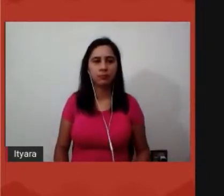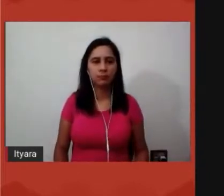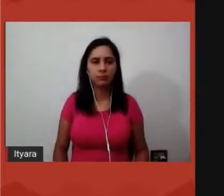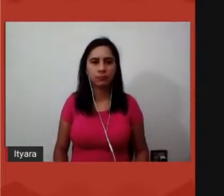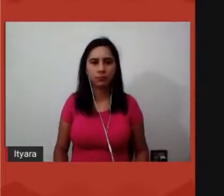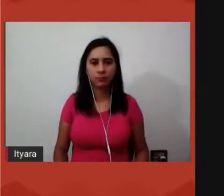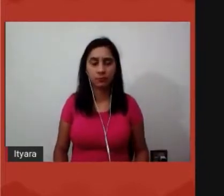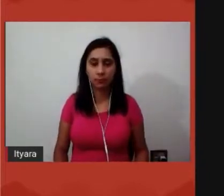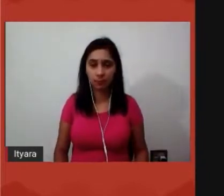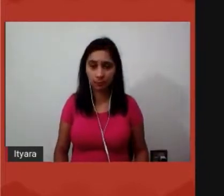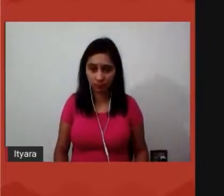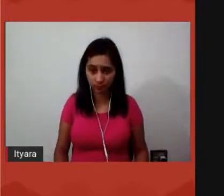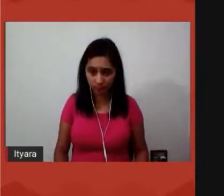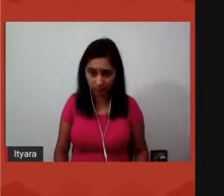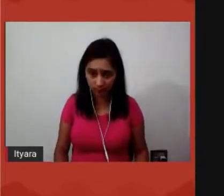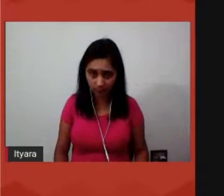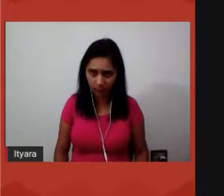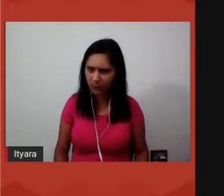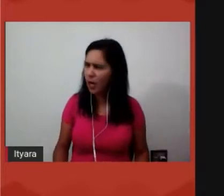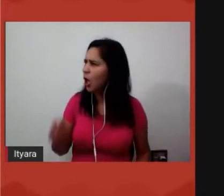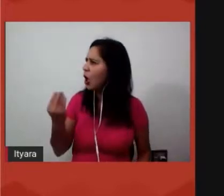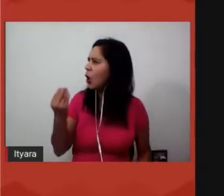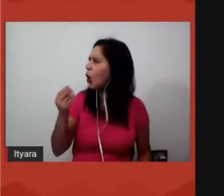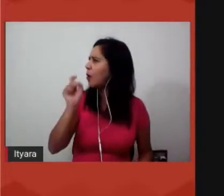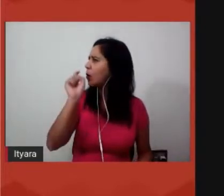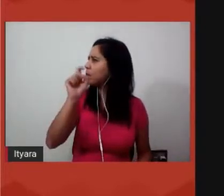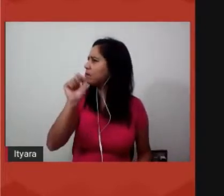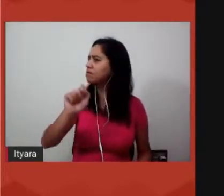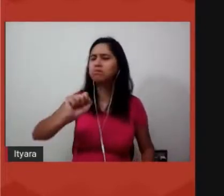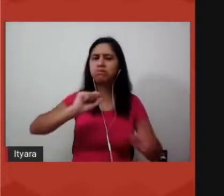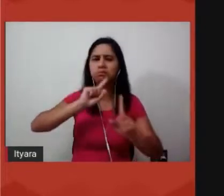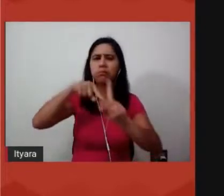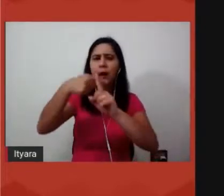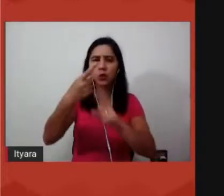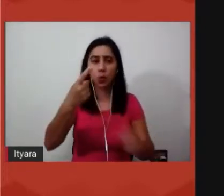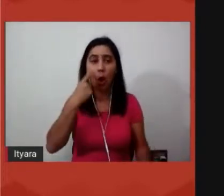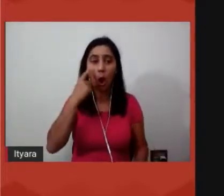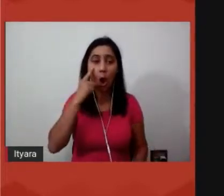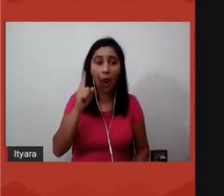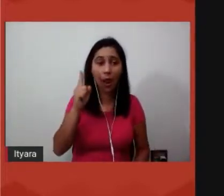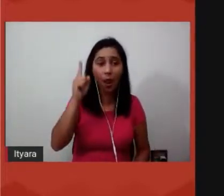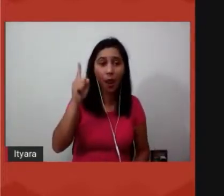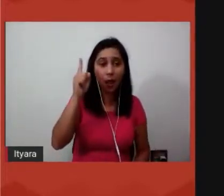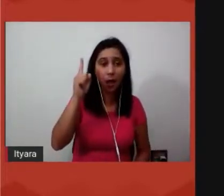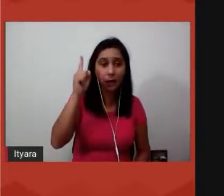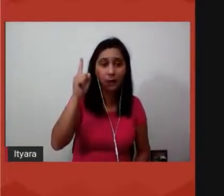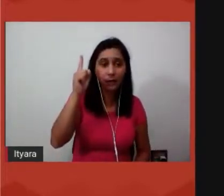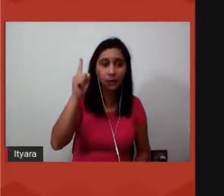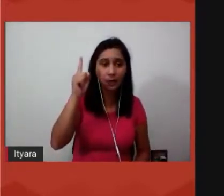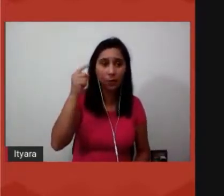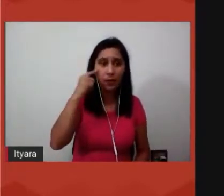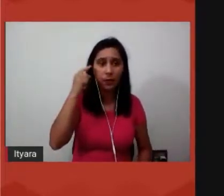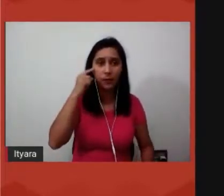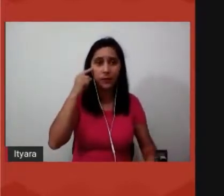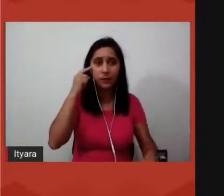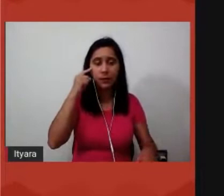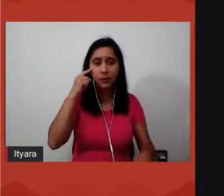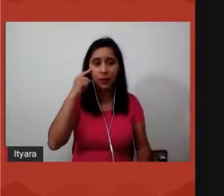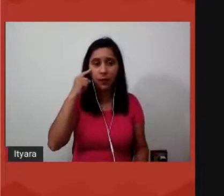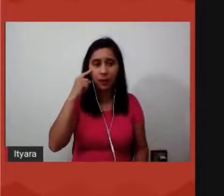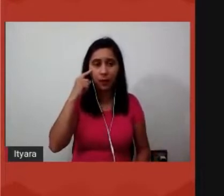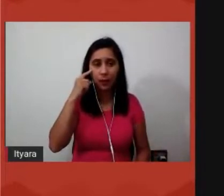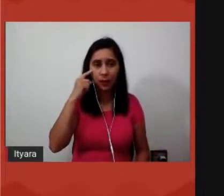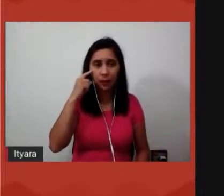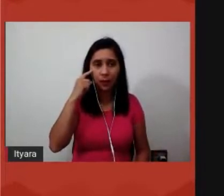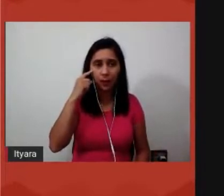O Flávio, como que eu faço para adicionar? Isso, você vai ali em cima, onde tem 3 de 5, se eu não me